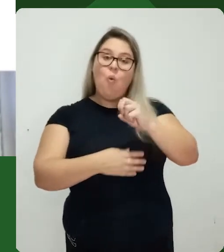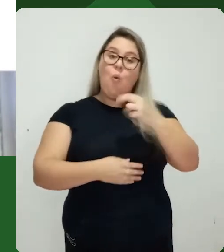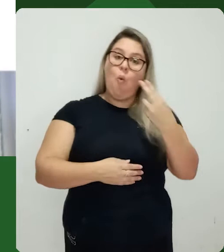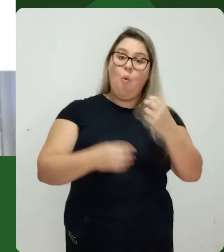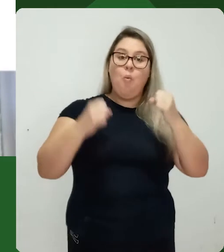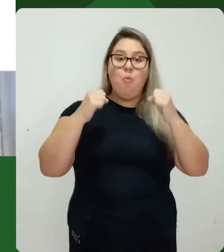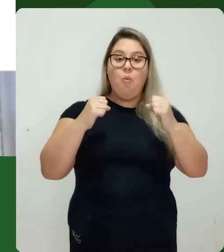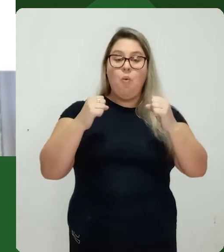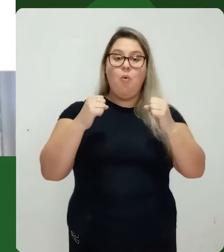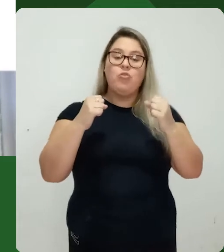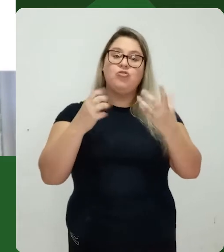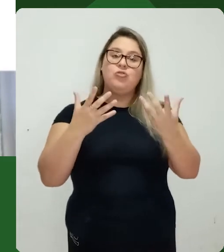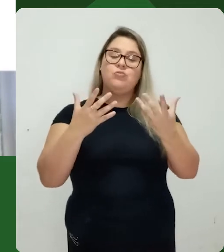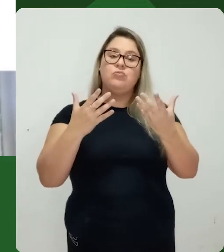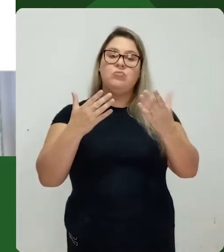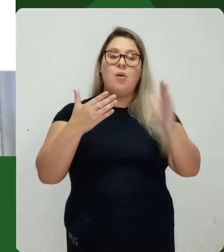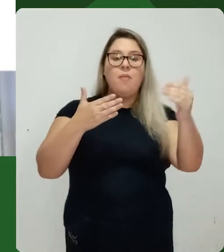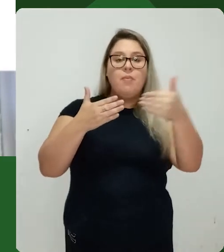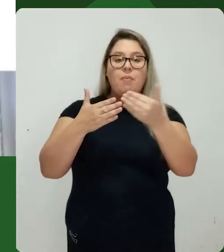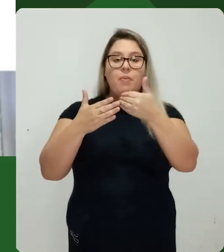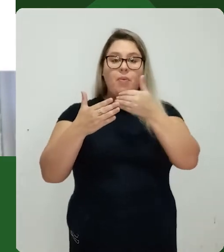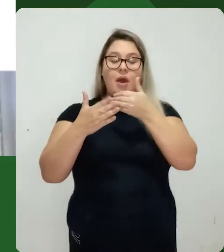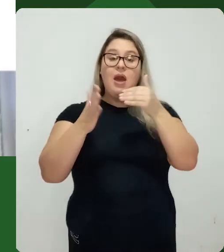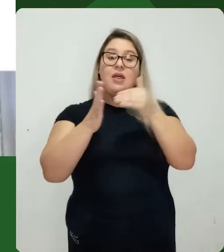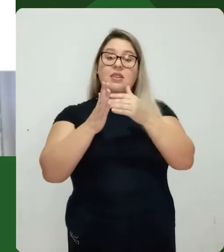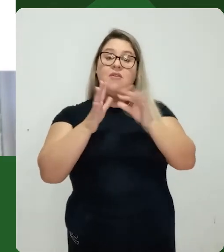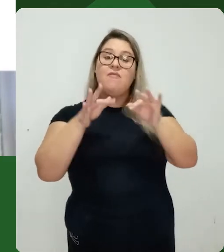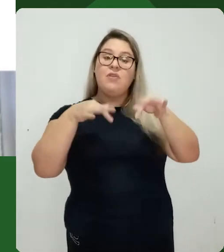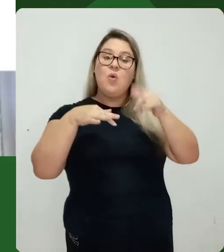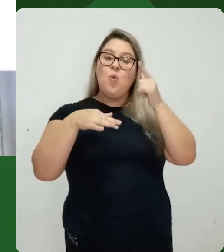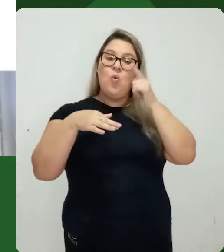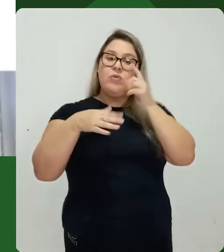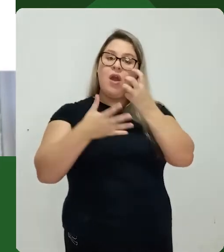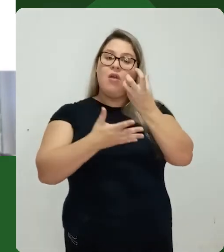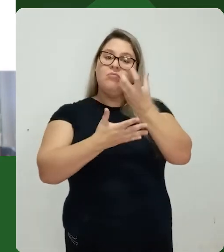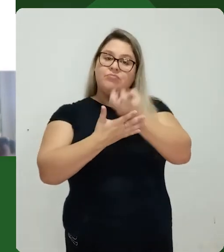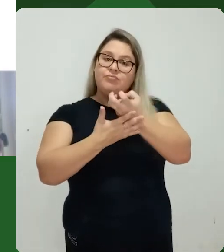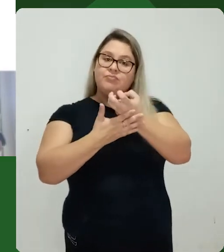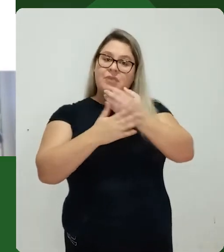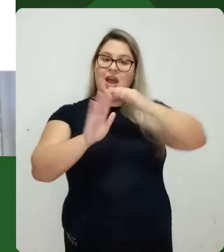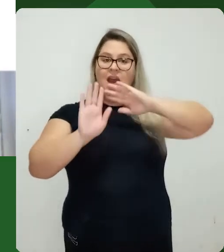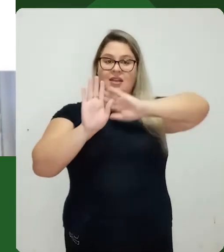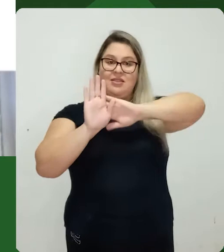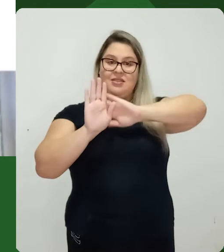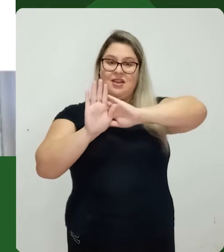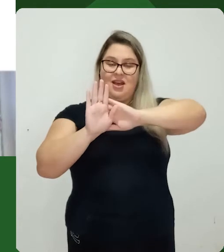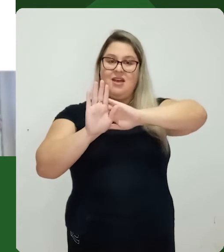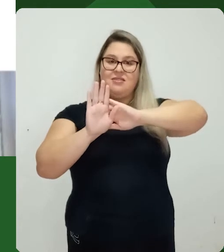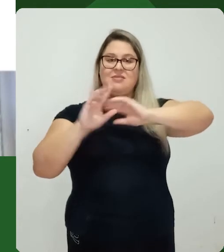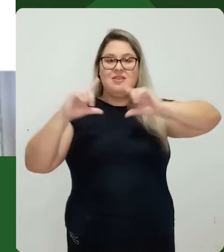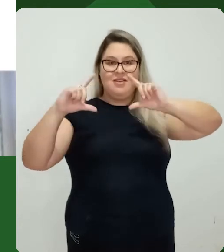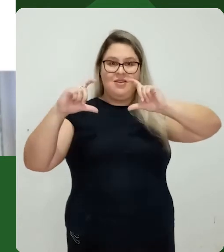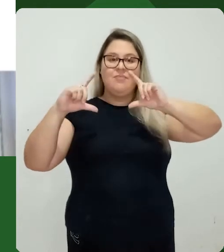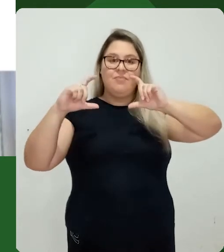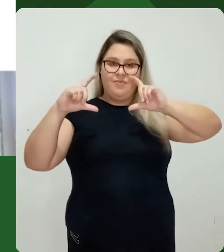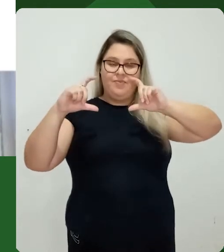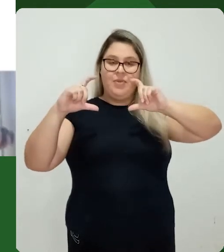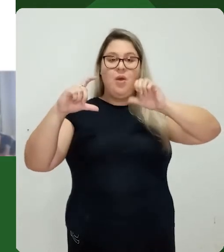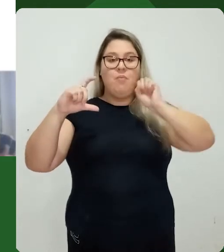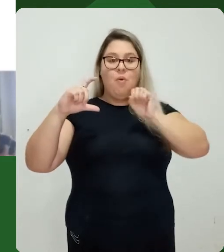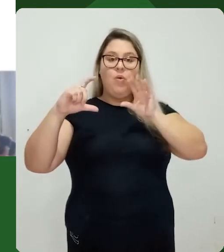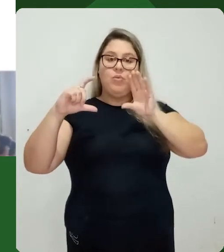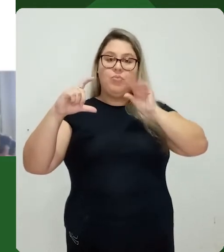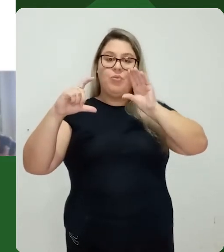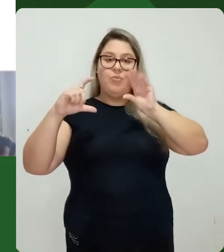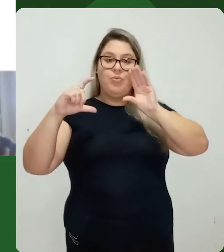gente enxergar, ou ela pode ir passar reto, e aqui no finalzinho ela vai ser registrada na parte de trás da câmera. Ela